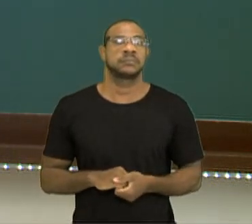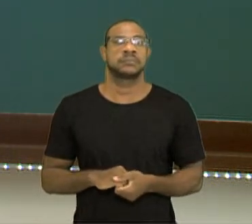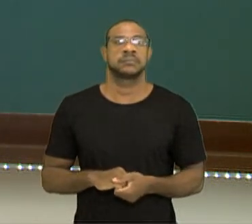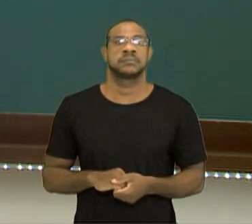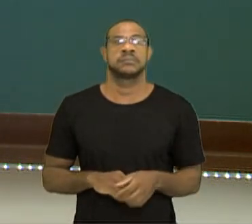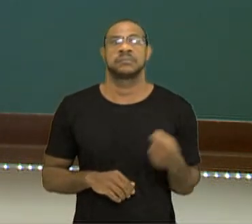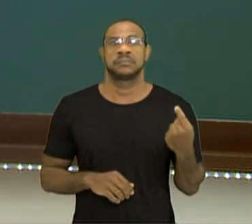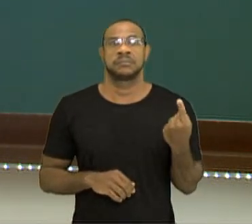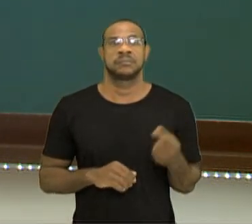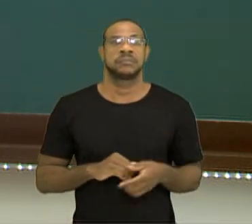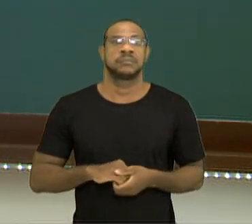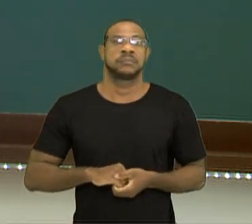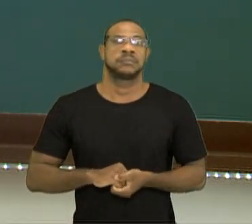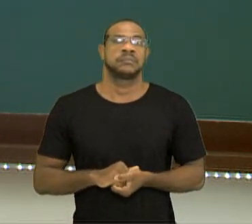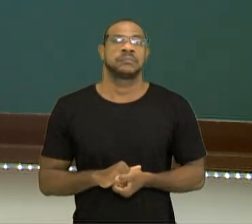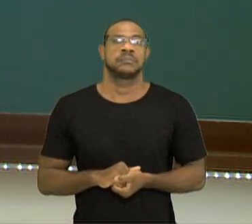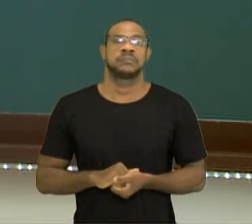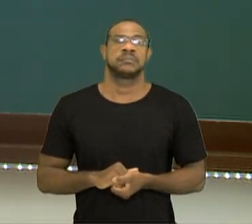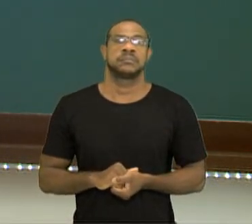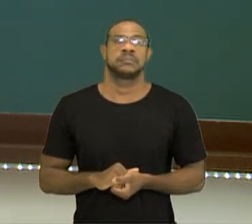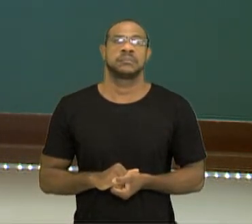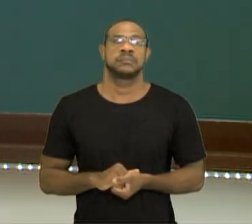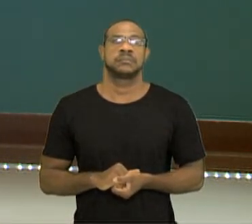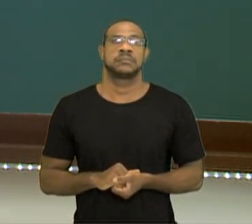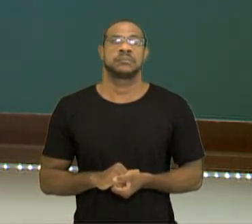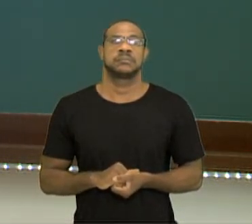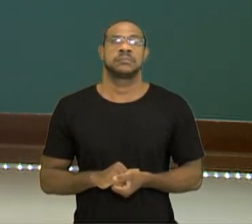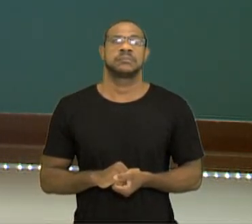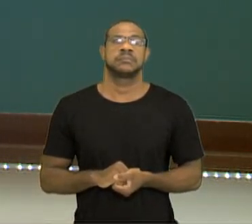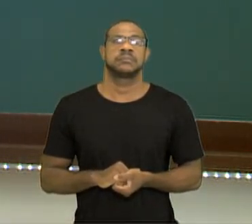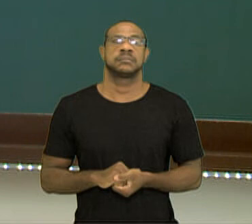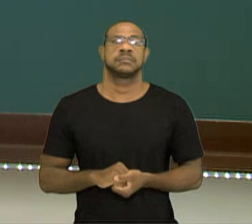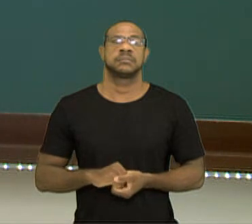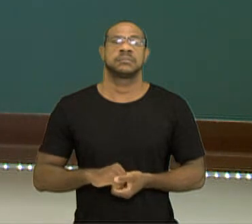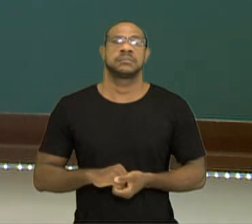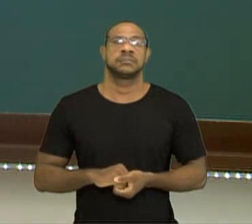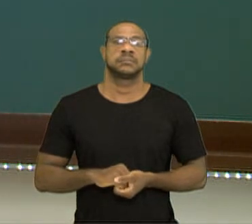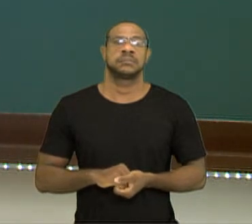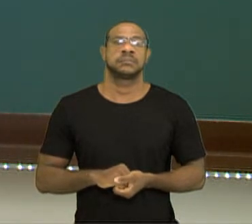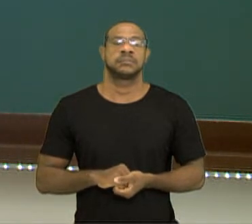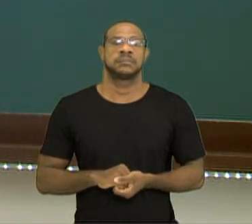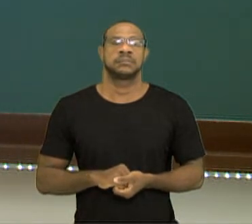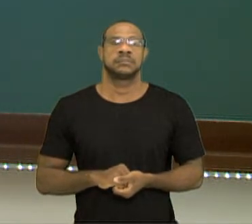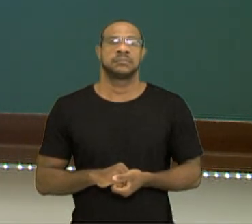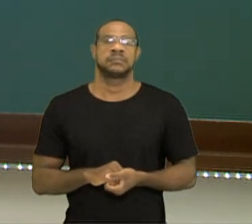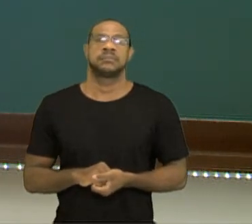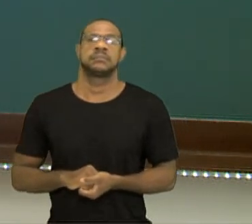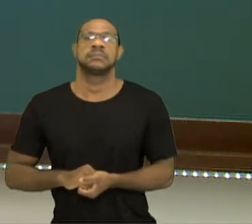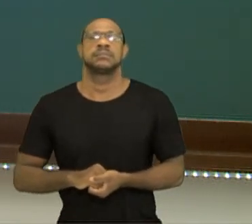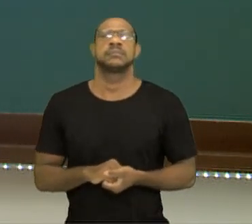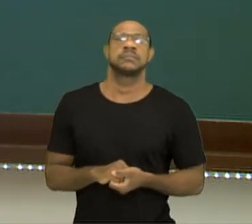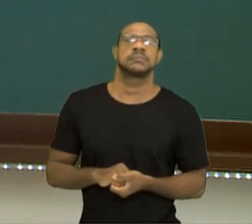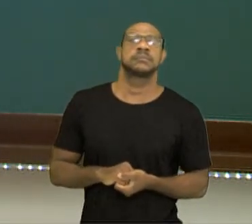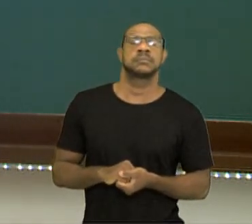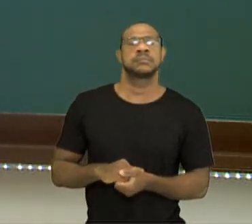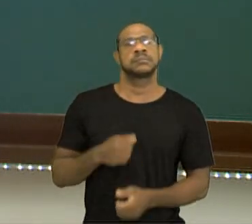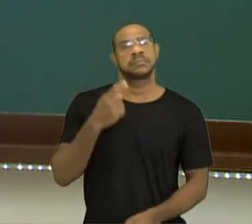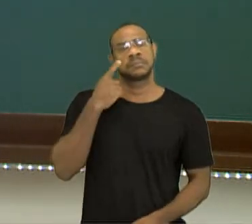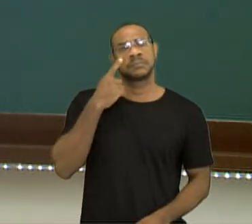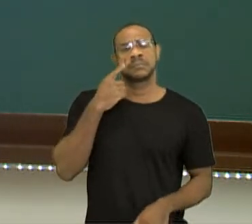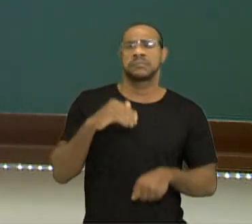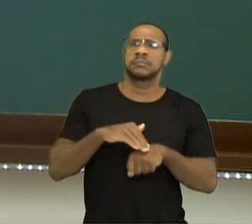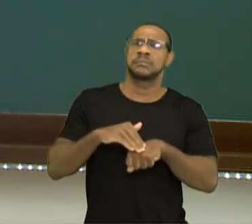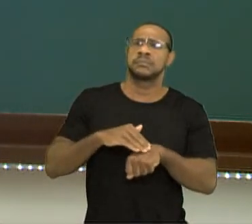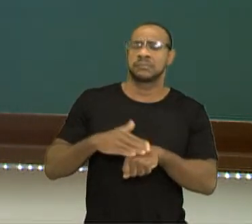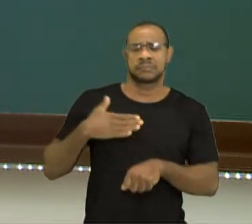1. I've been trying to talk to my friend, but she must have gone to the gym. Eu estou tentando falar com minha amiga,